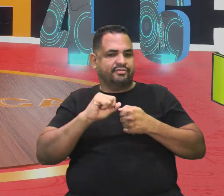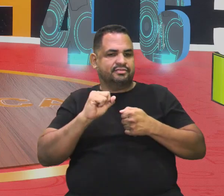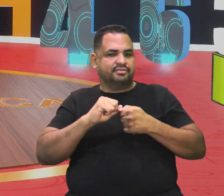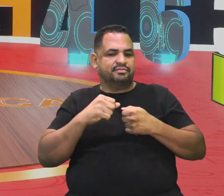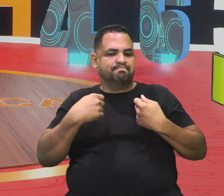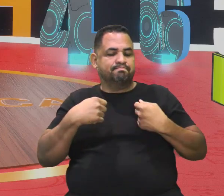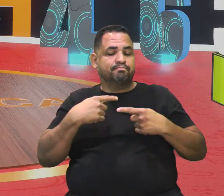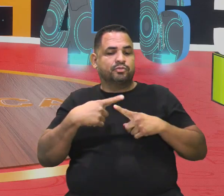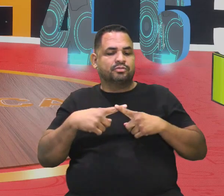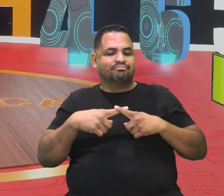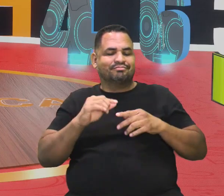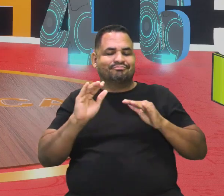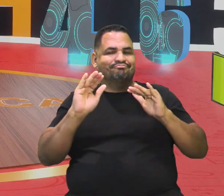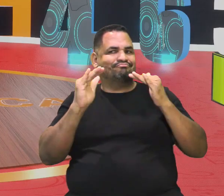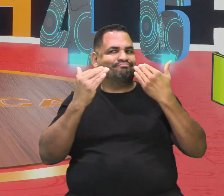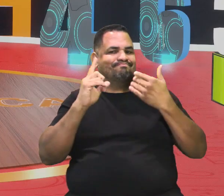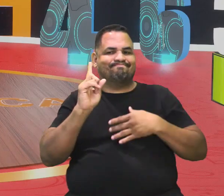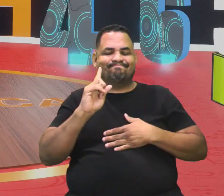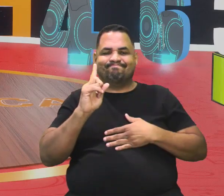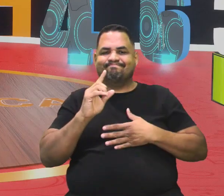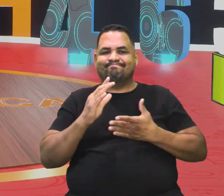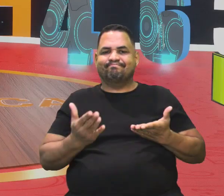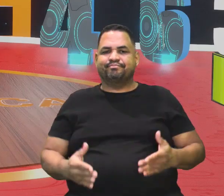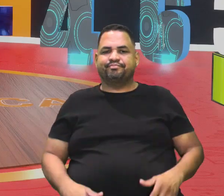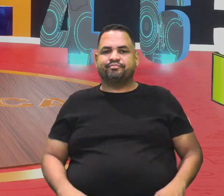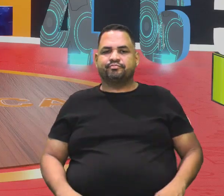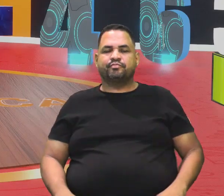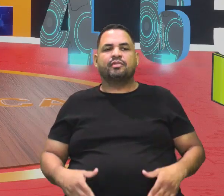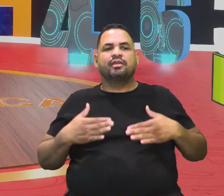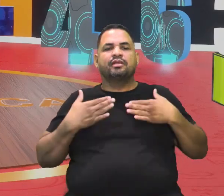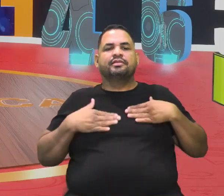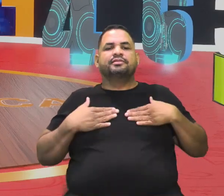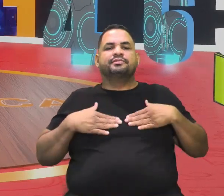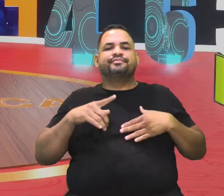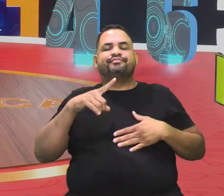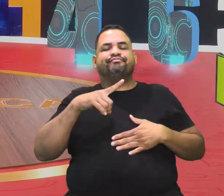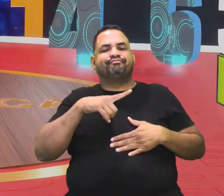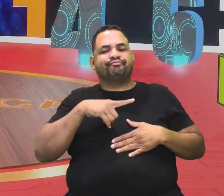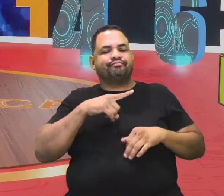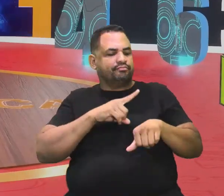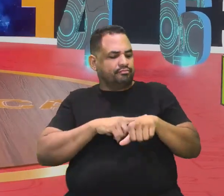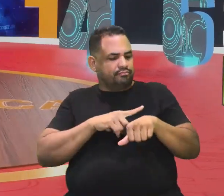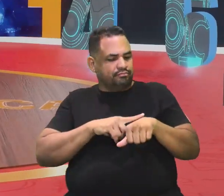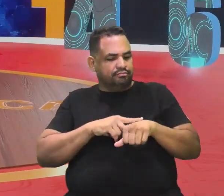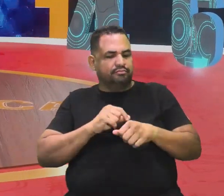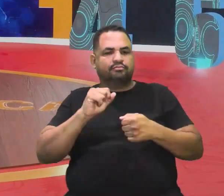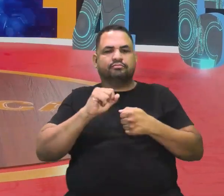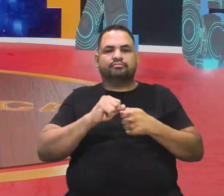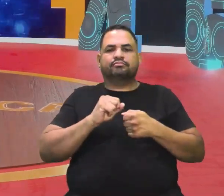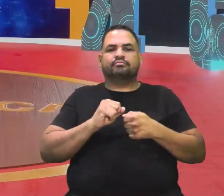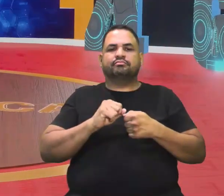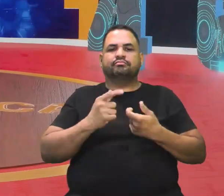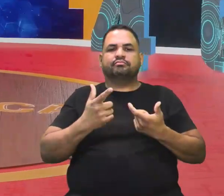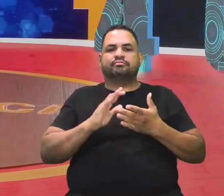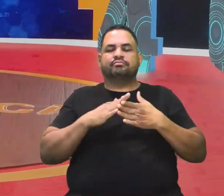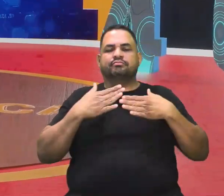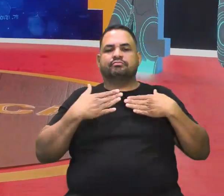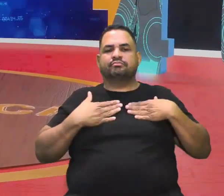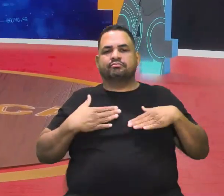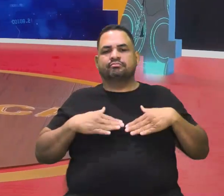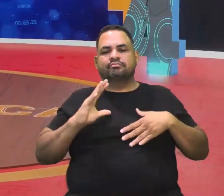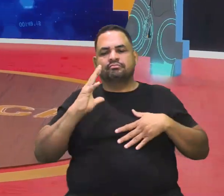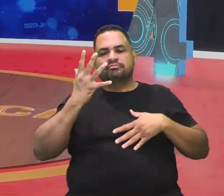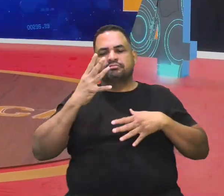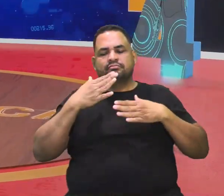porque não prestou atenção, aí é doído, né? Então, tenha tranquilidade, vocês têm um tempo hábil de resolução, então fiquem